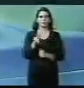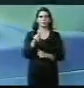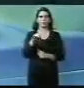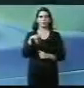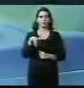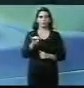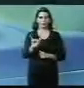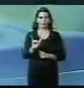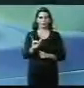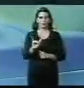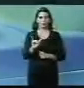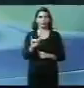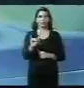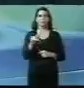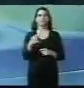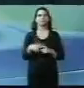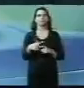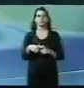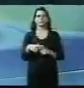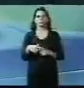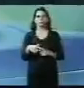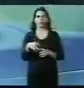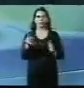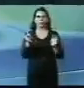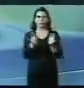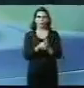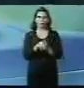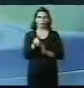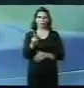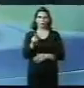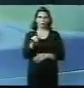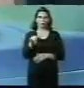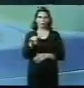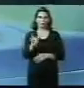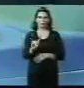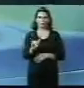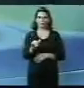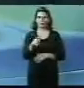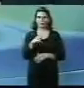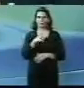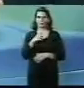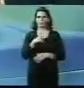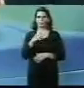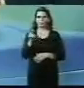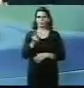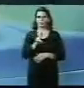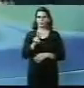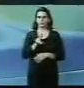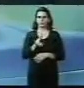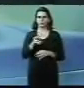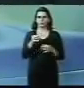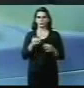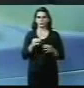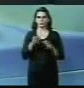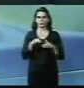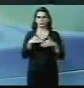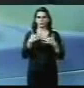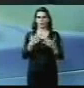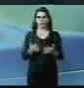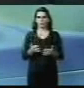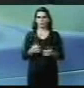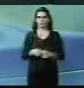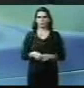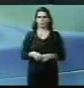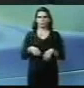Eles vão, o próprio proxy vai atender a essa requisição, certo? E o